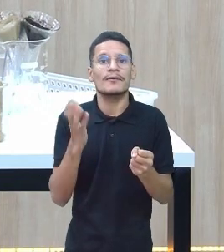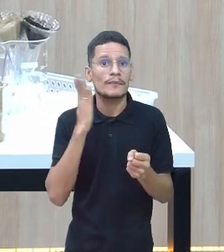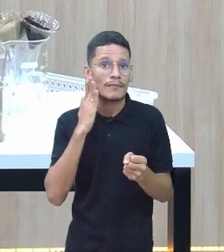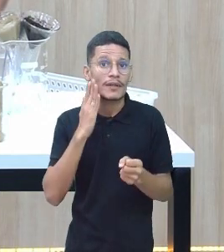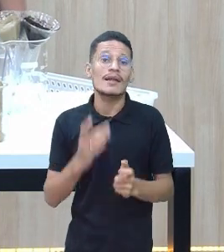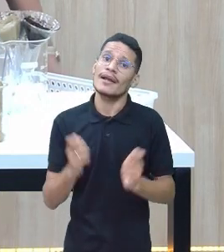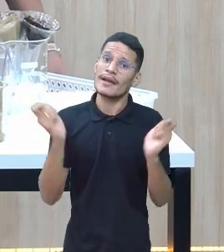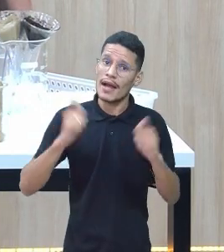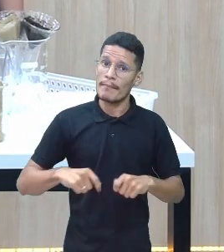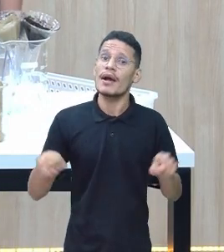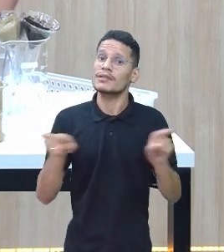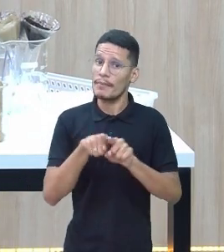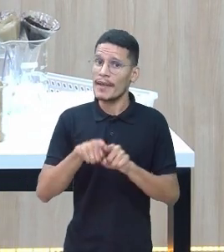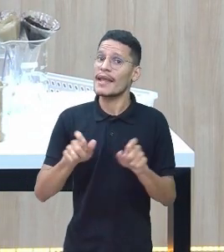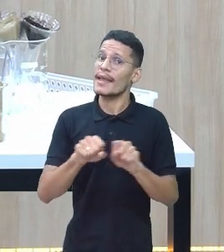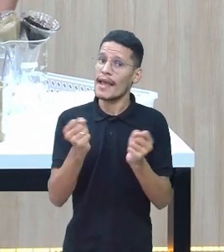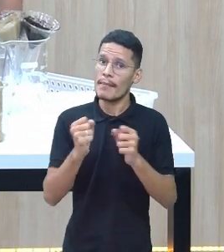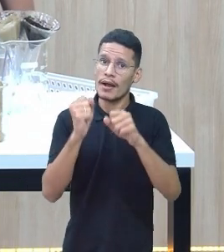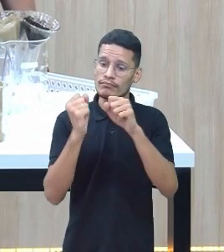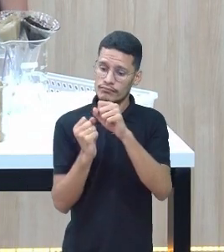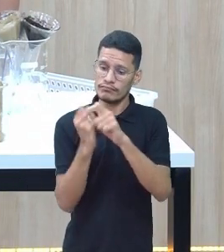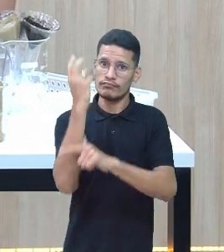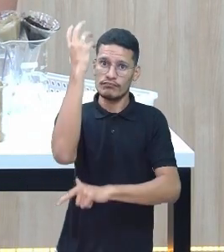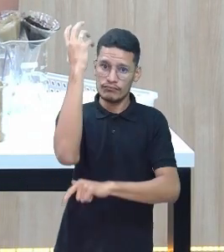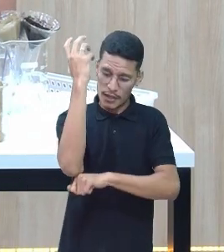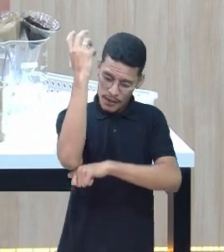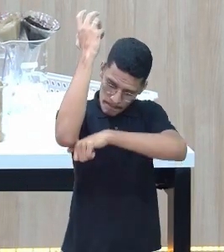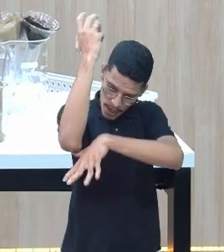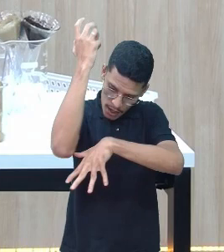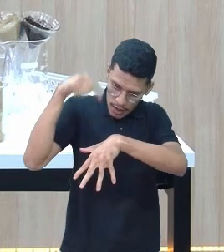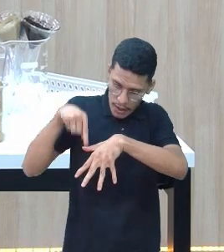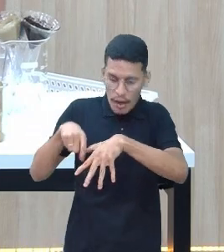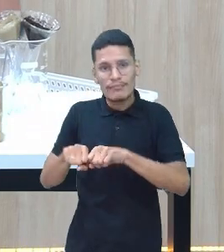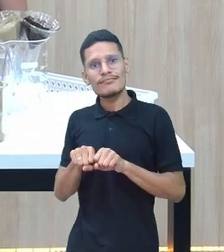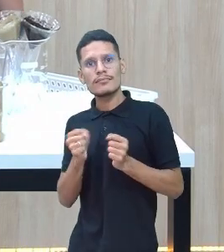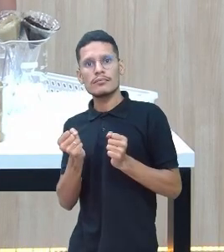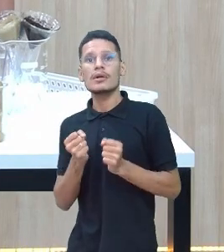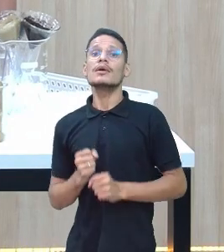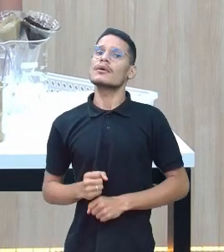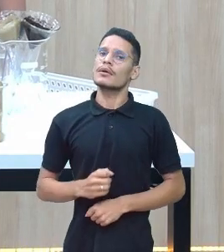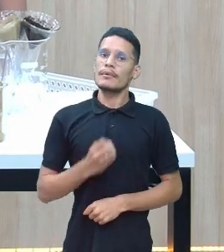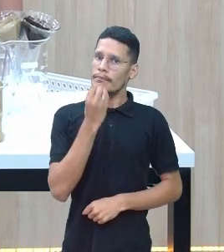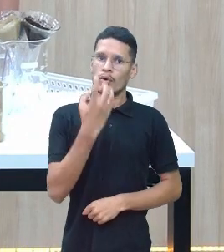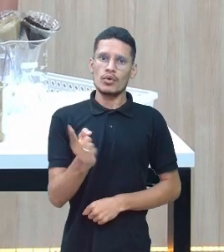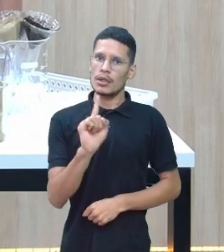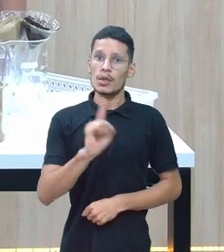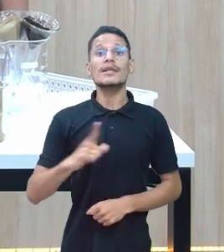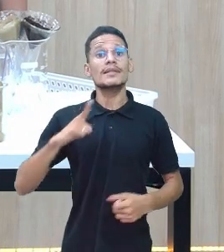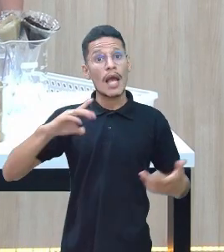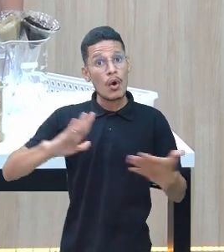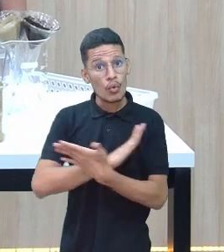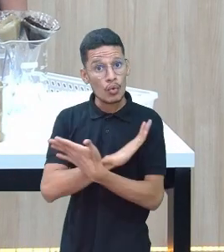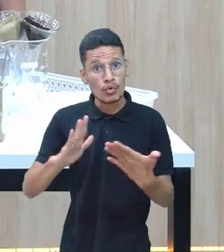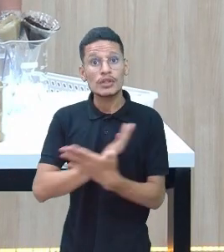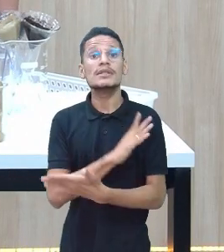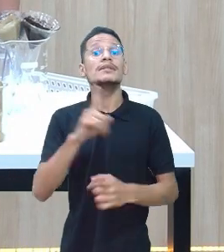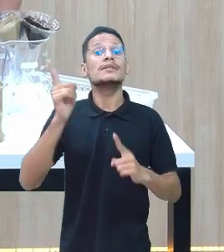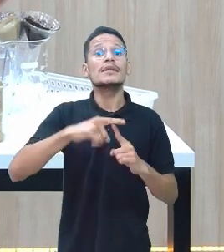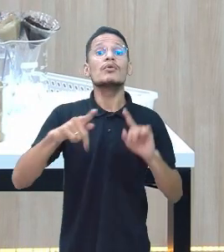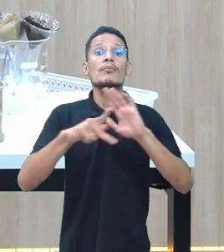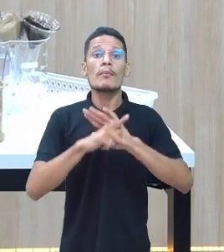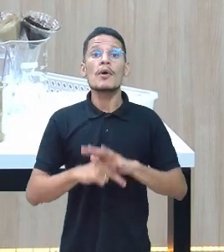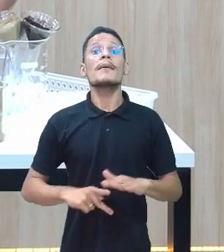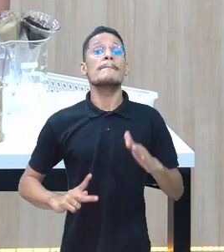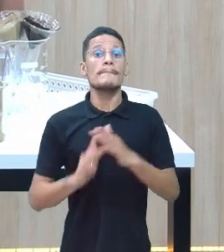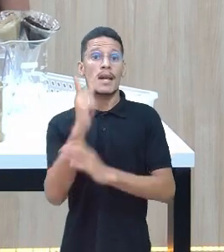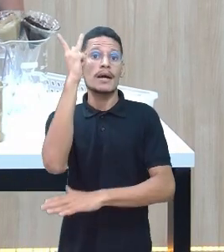também romper algumas raízes. Por isso que não é muito ideal. Mas existem alguns tipos de plantas que resistem, como é o caso do cafezal.